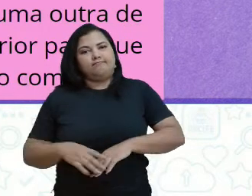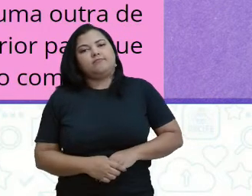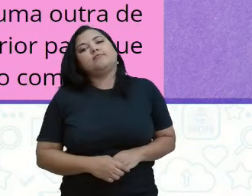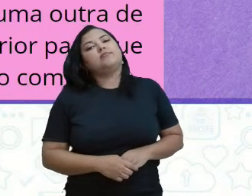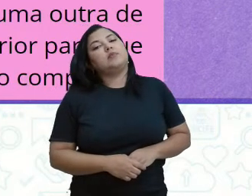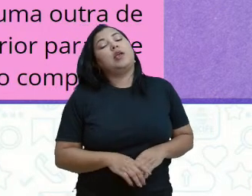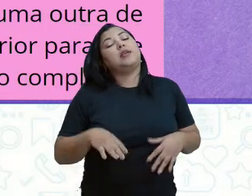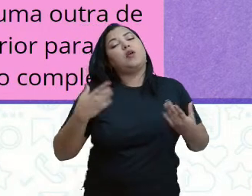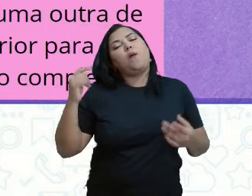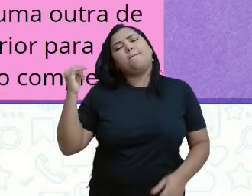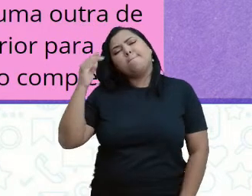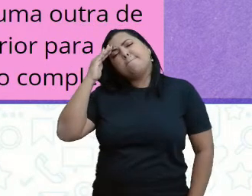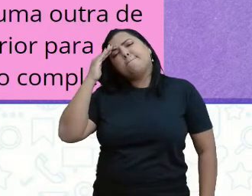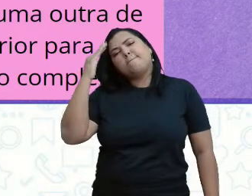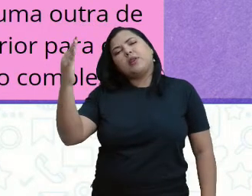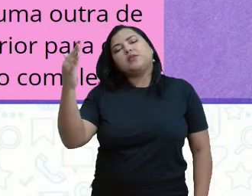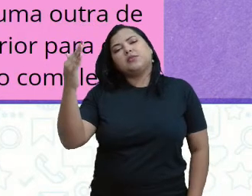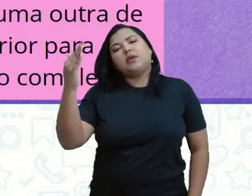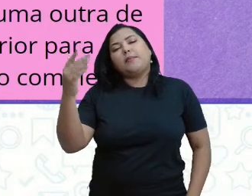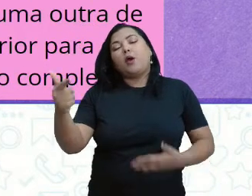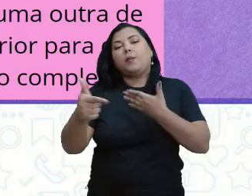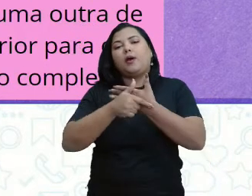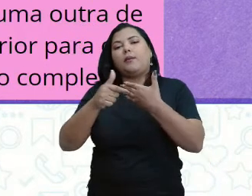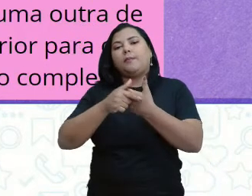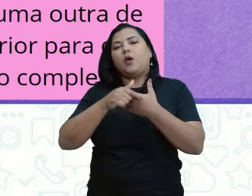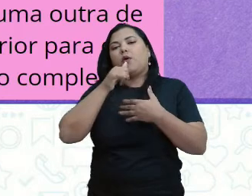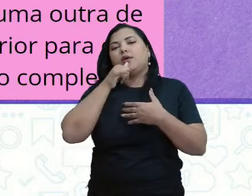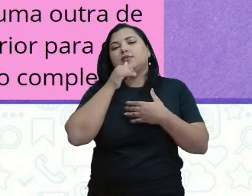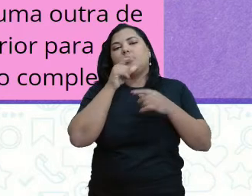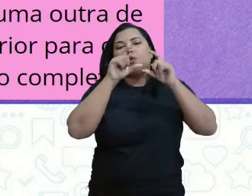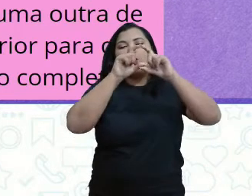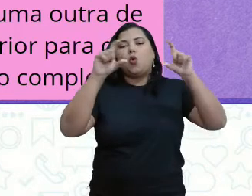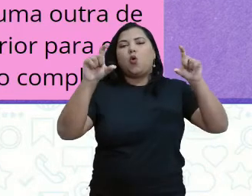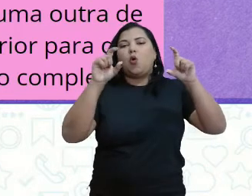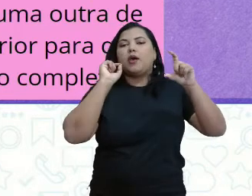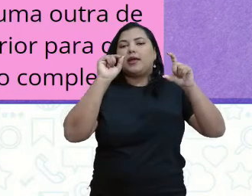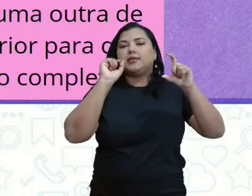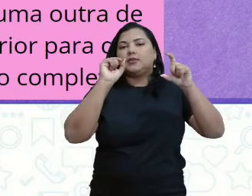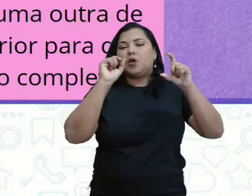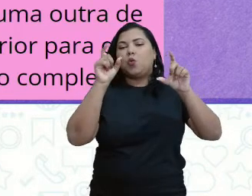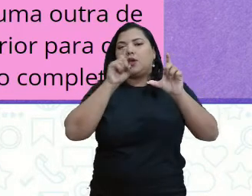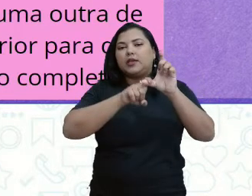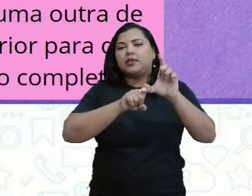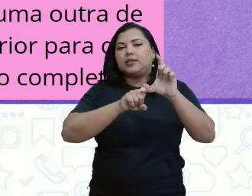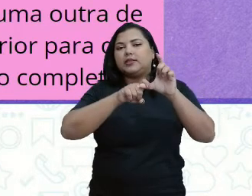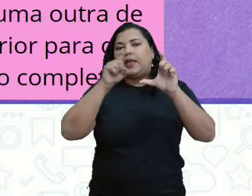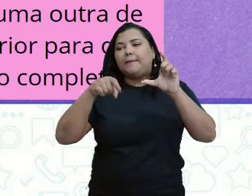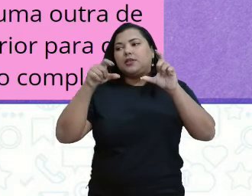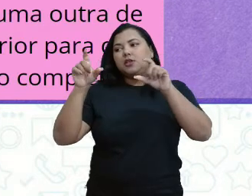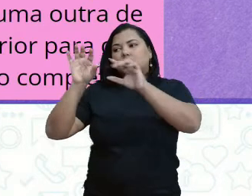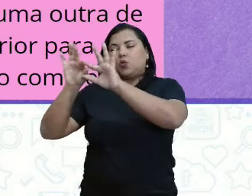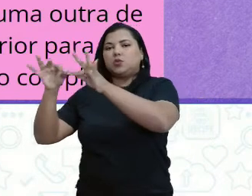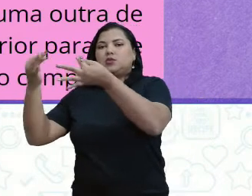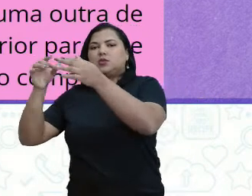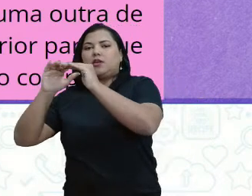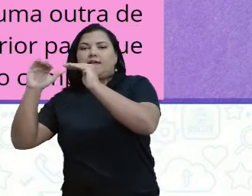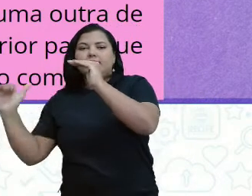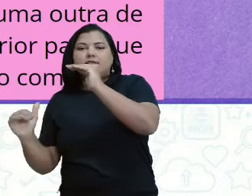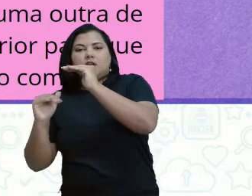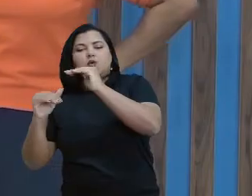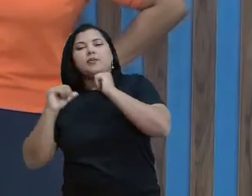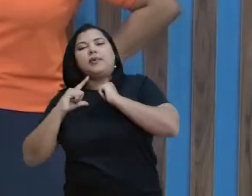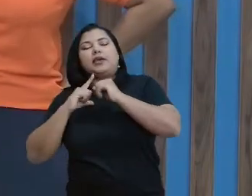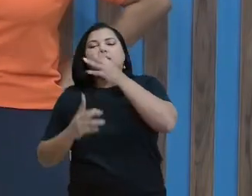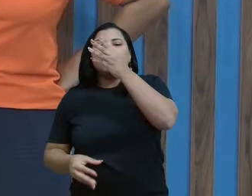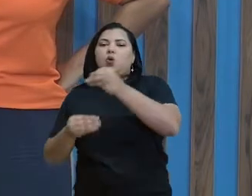cuja principal função é unir uma oração principal independente a uma outra de nível sintático inferior para que exista um